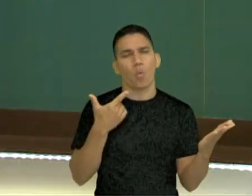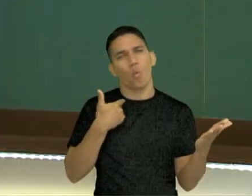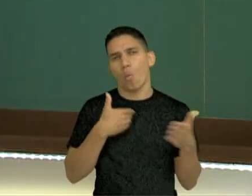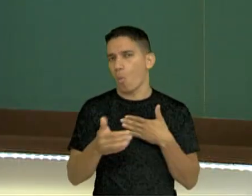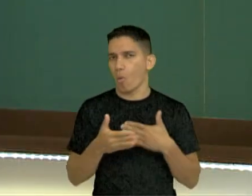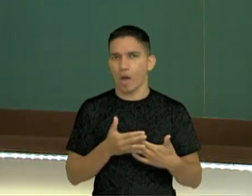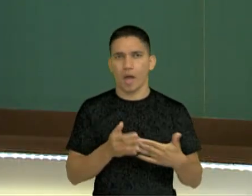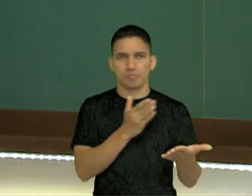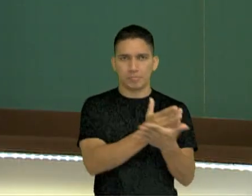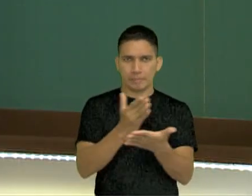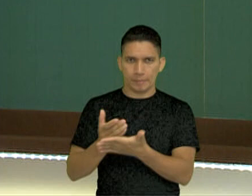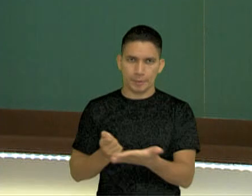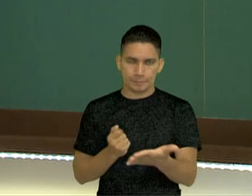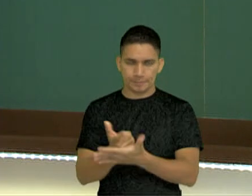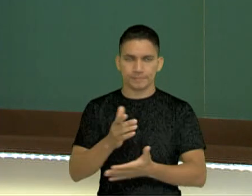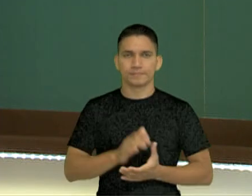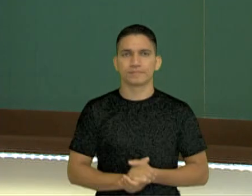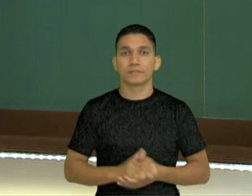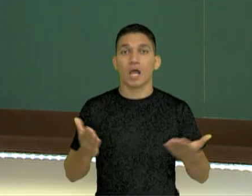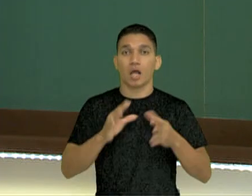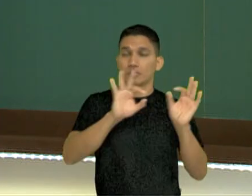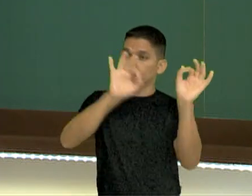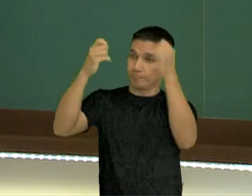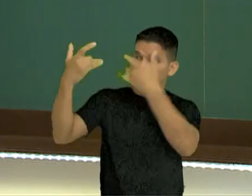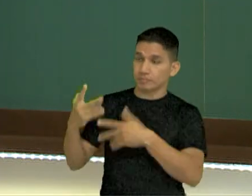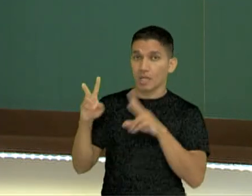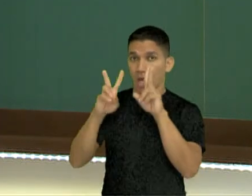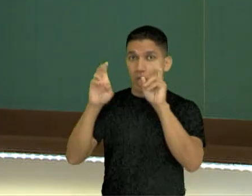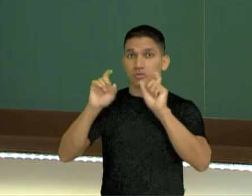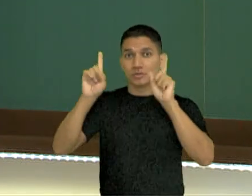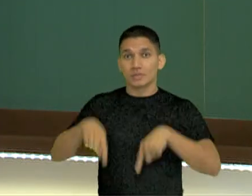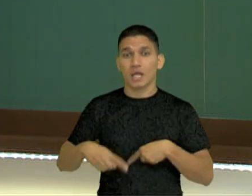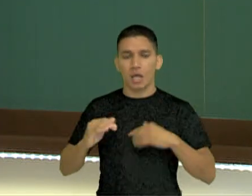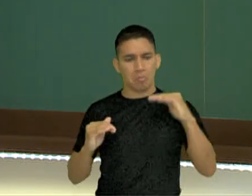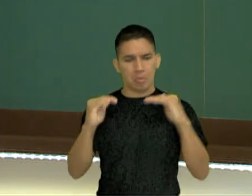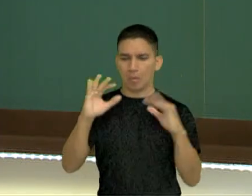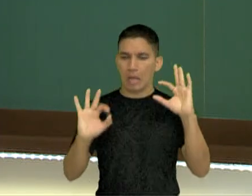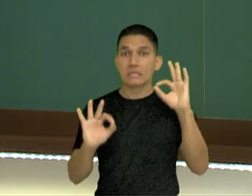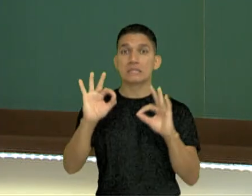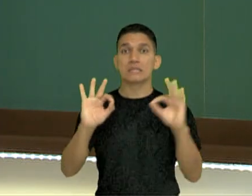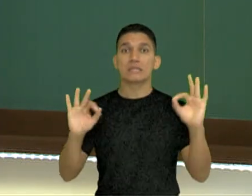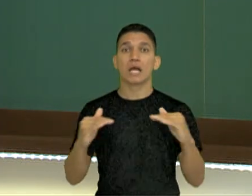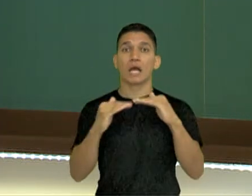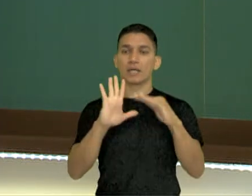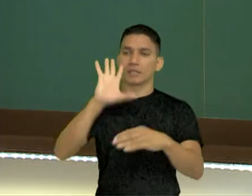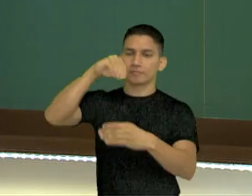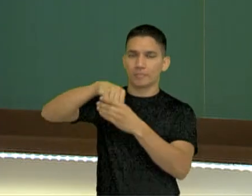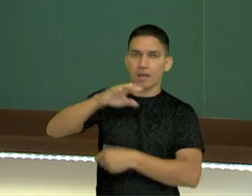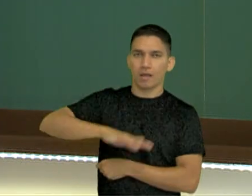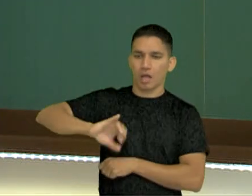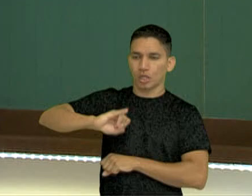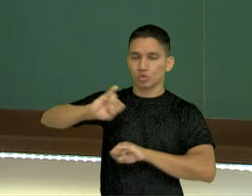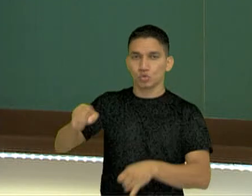financiamento. Nesse vídeo a gente falou sobre equivalente de taxas dentro de juro composto.